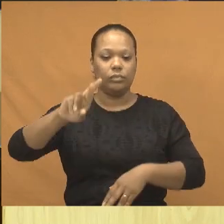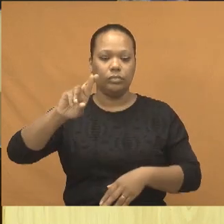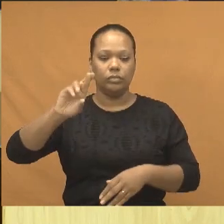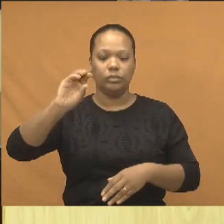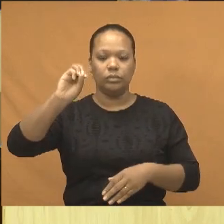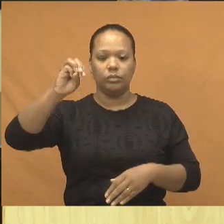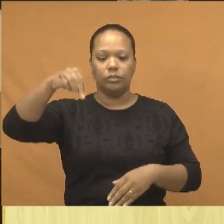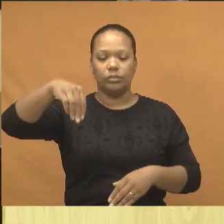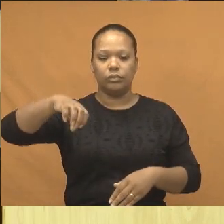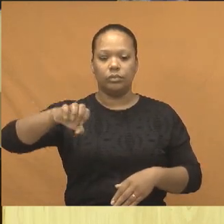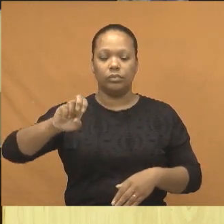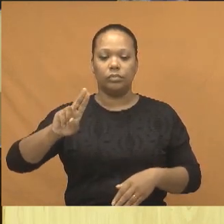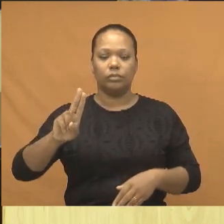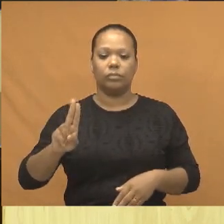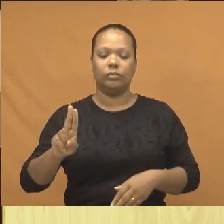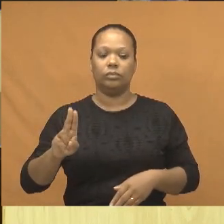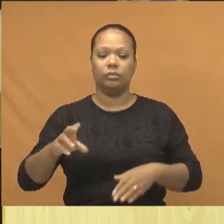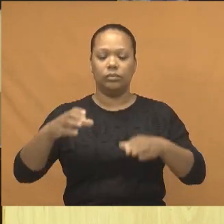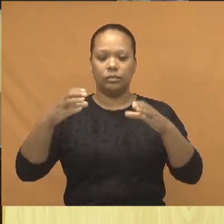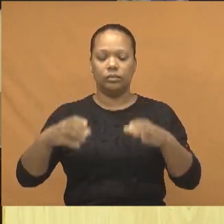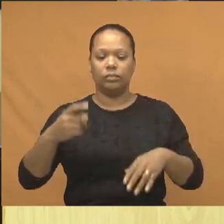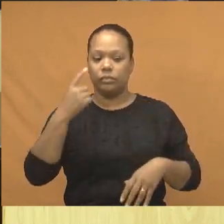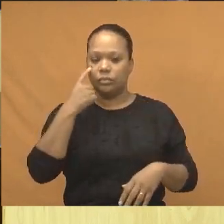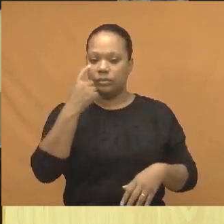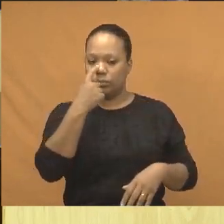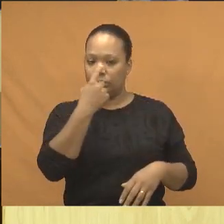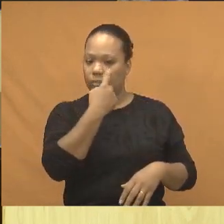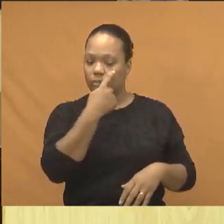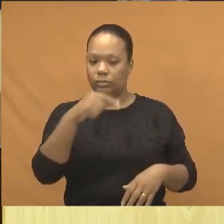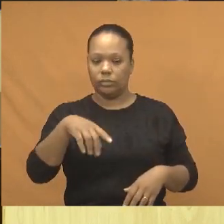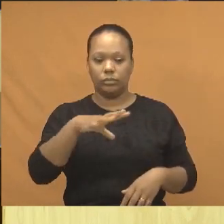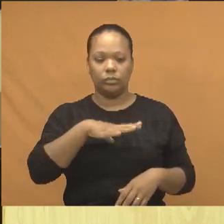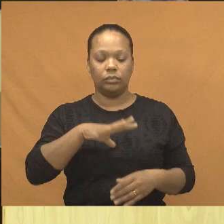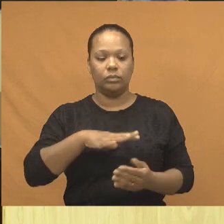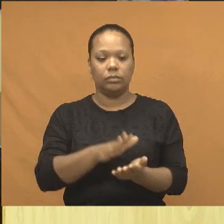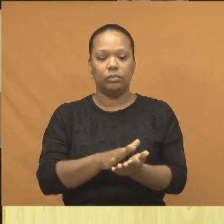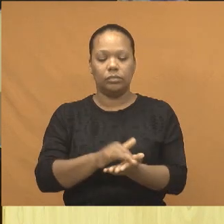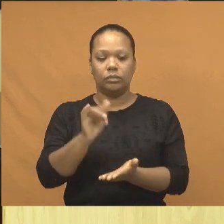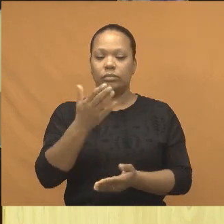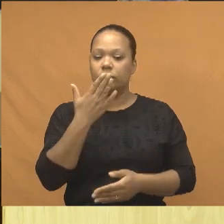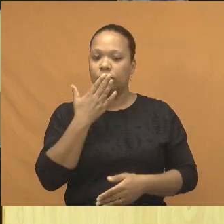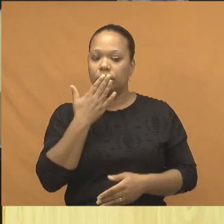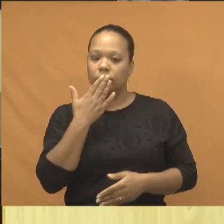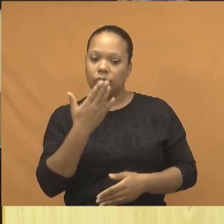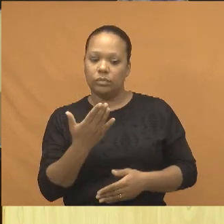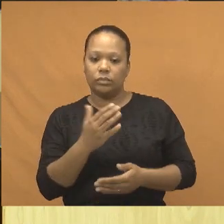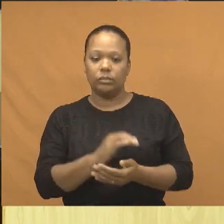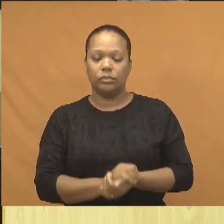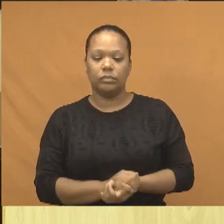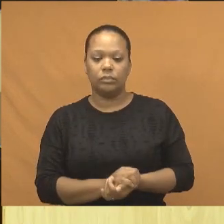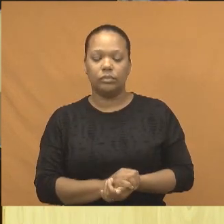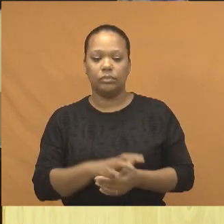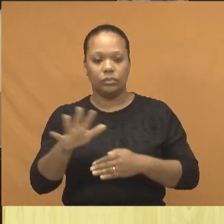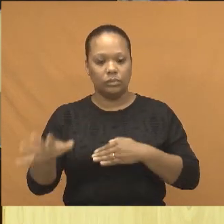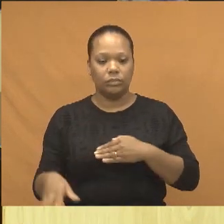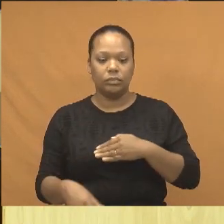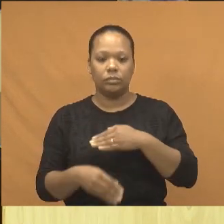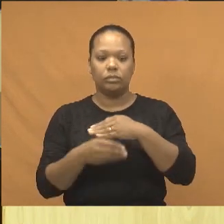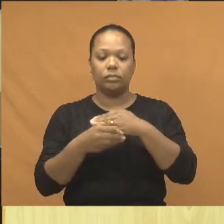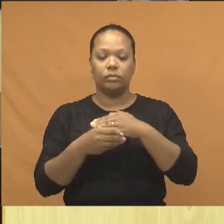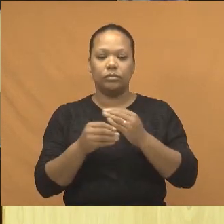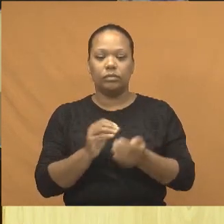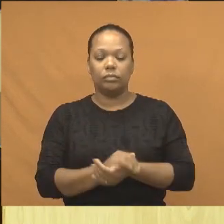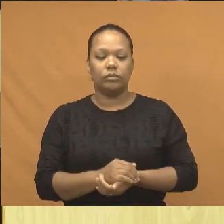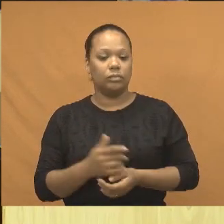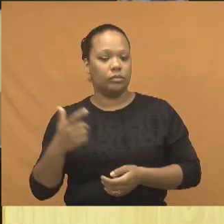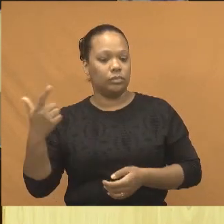Carlos Petrilli, no Parque Meia Lua, neste município. Este pedido é apresentado em reiteração